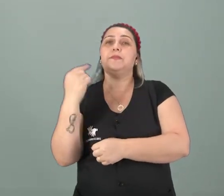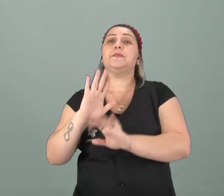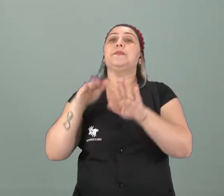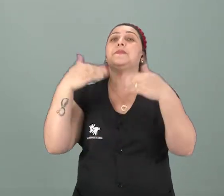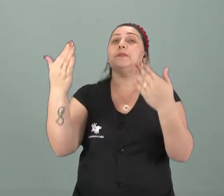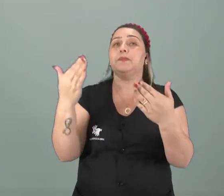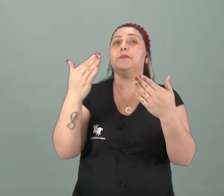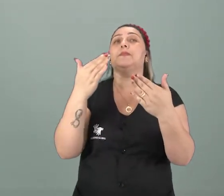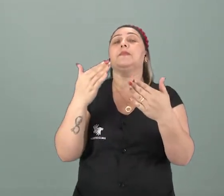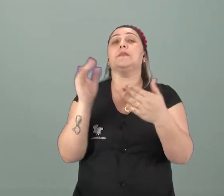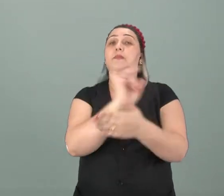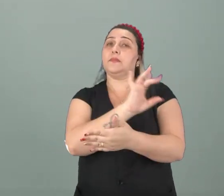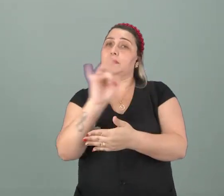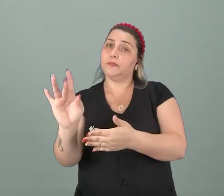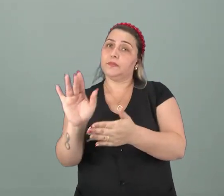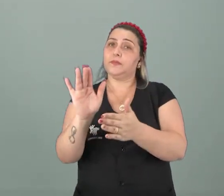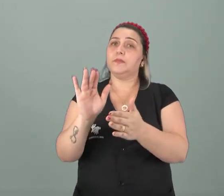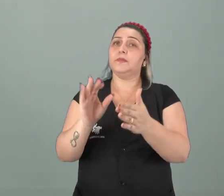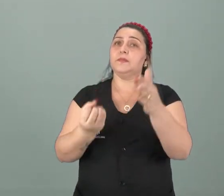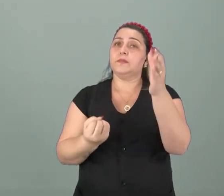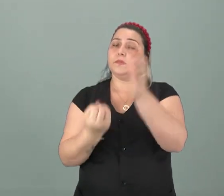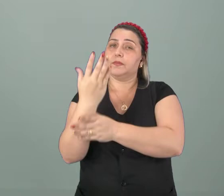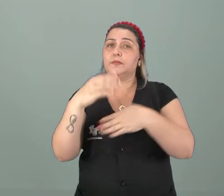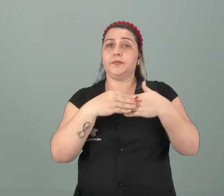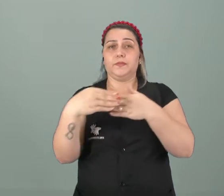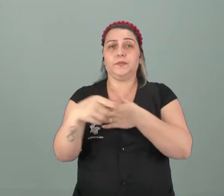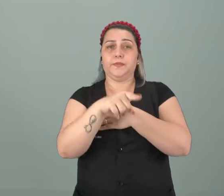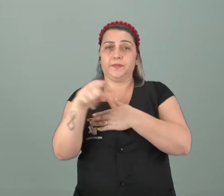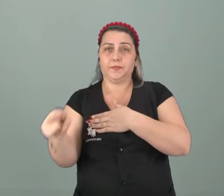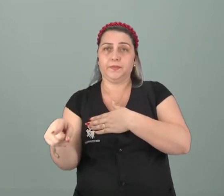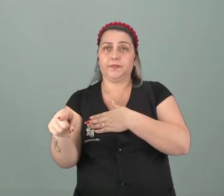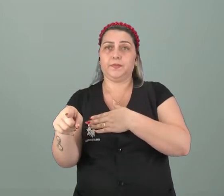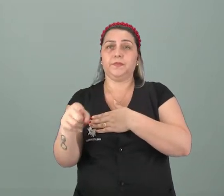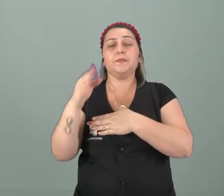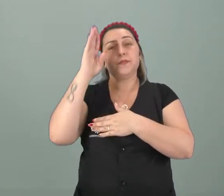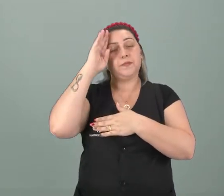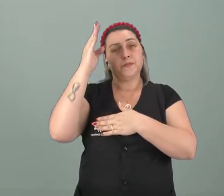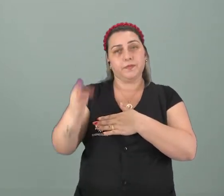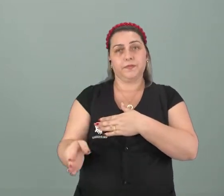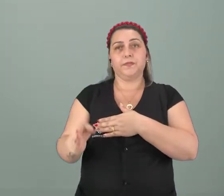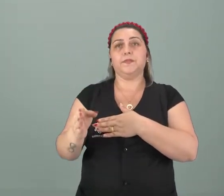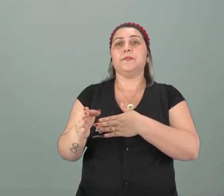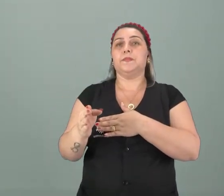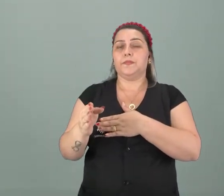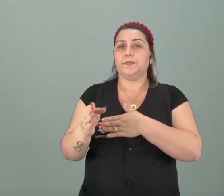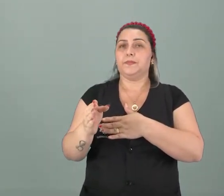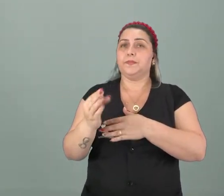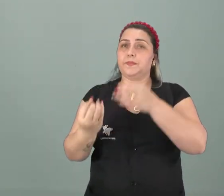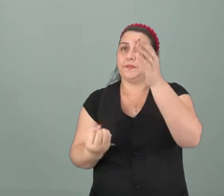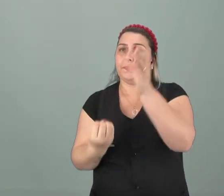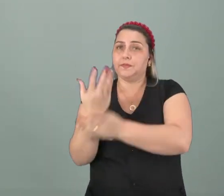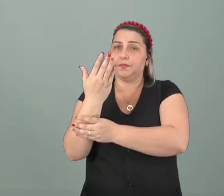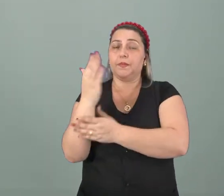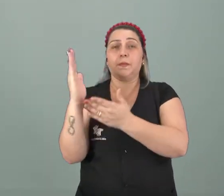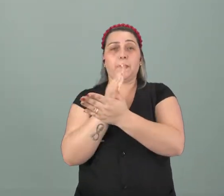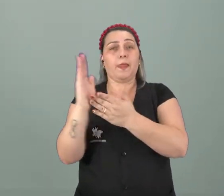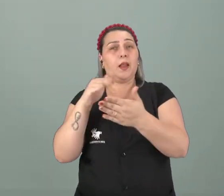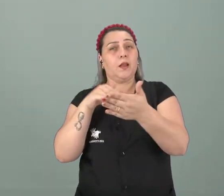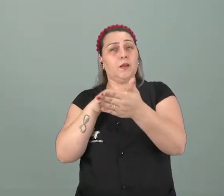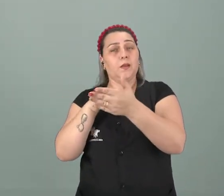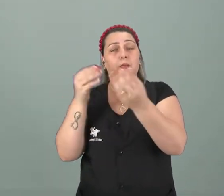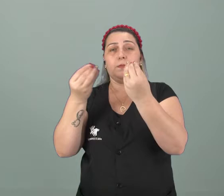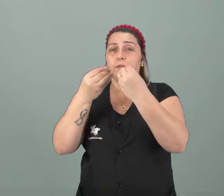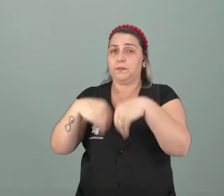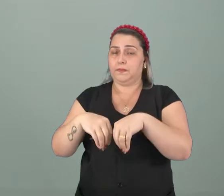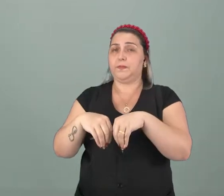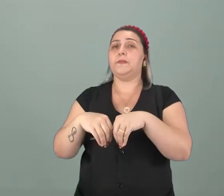quais são os impactos de cada processo desse. E eu trouxe para vocês, né, os principais processos de produção de energia e alguns impactos,